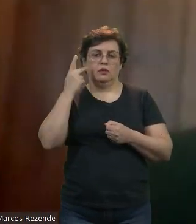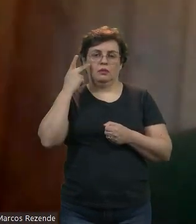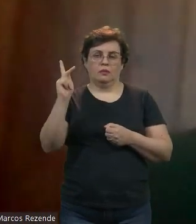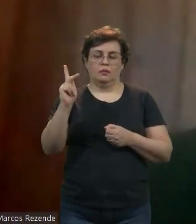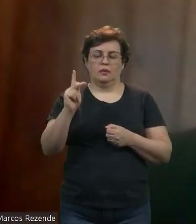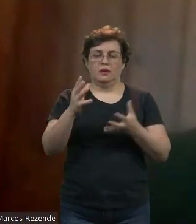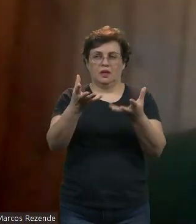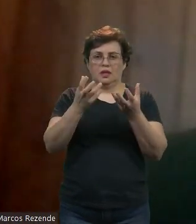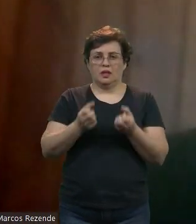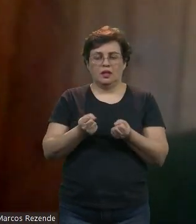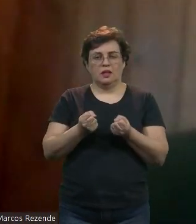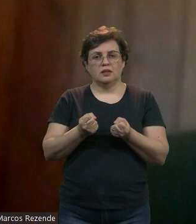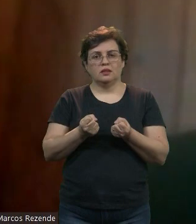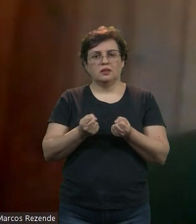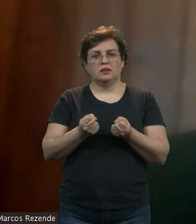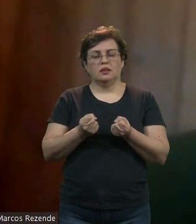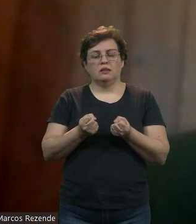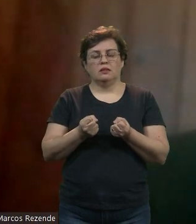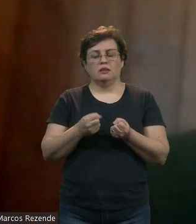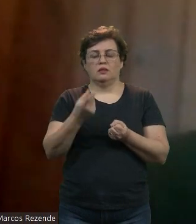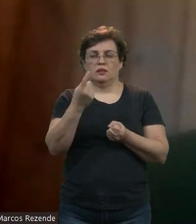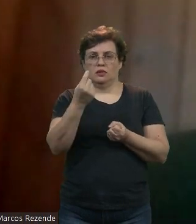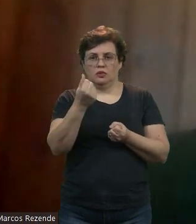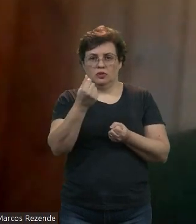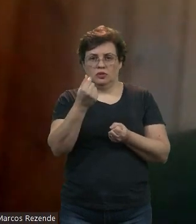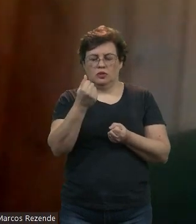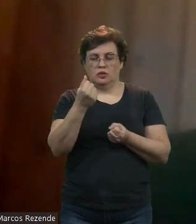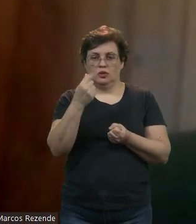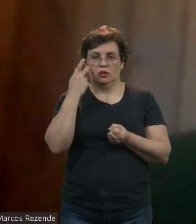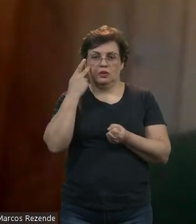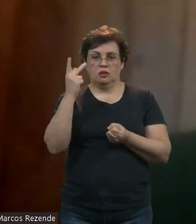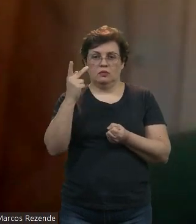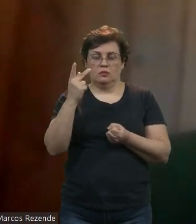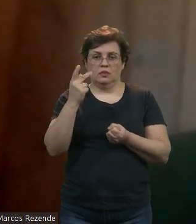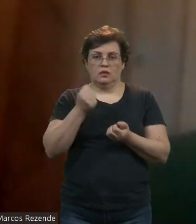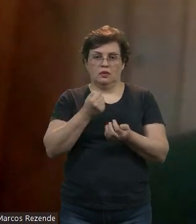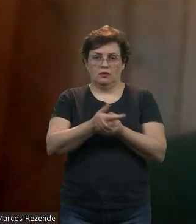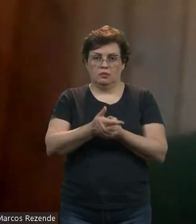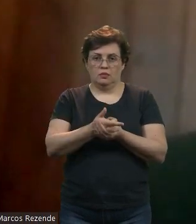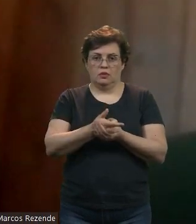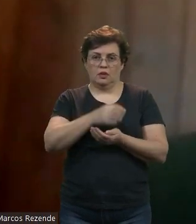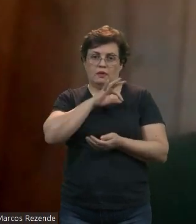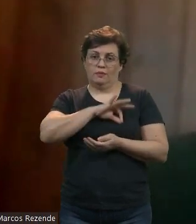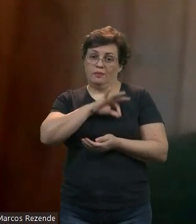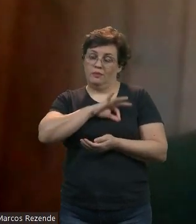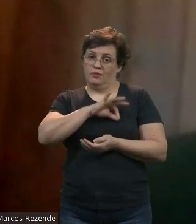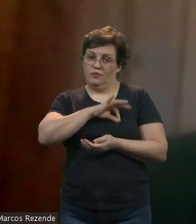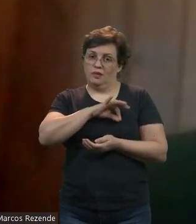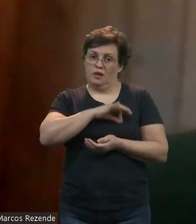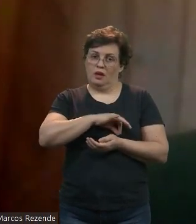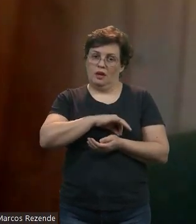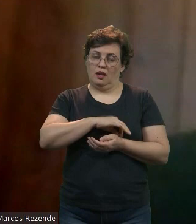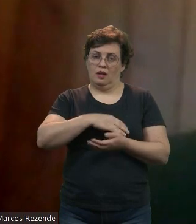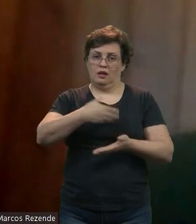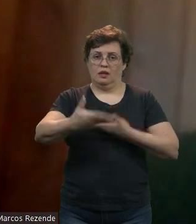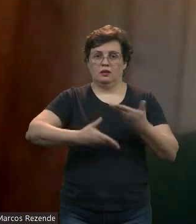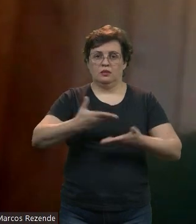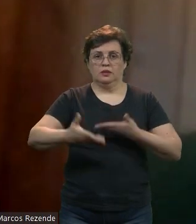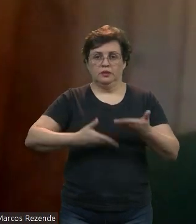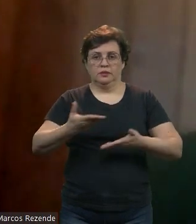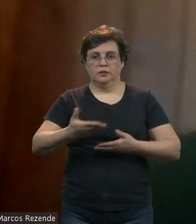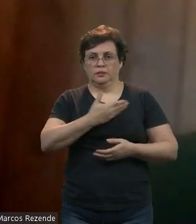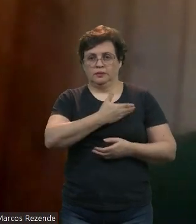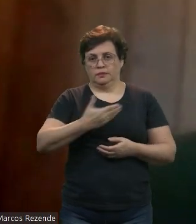créditos adicionais no orçamento vigente do município para despesas relativas à folha de pagamento dos servidores